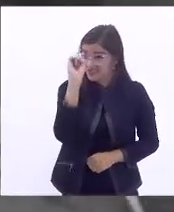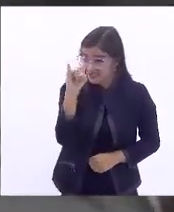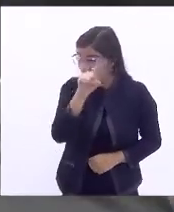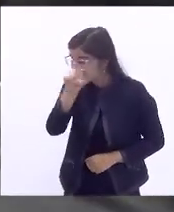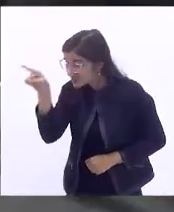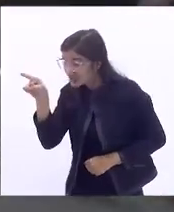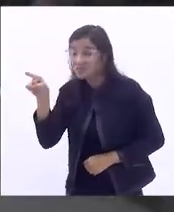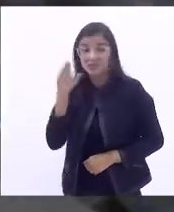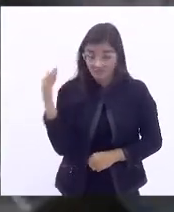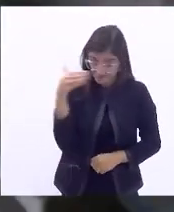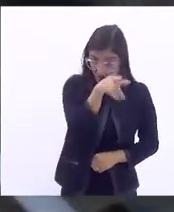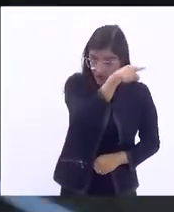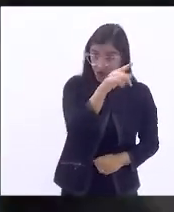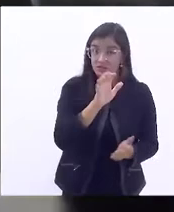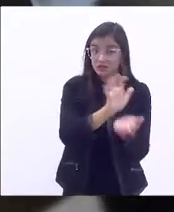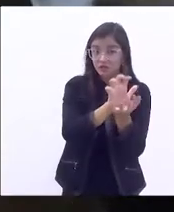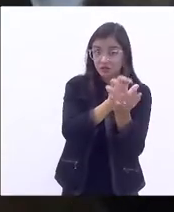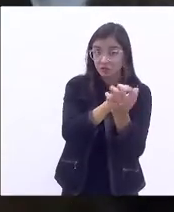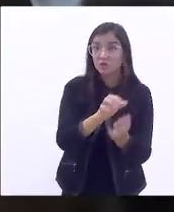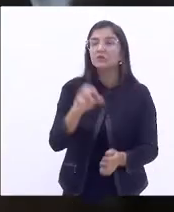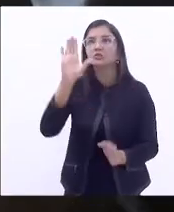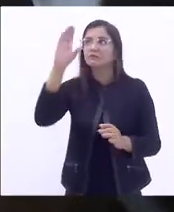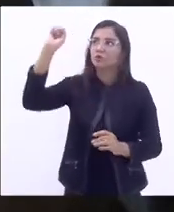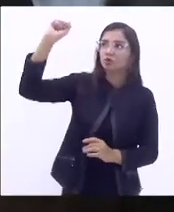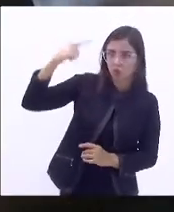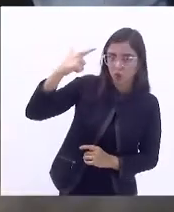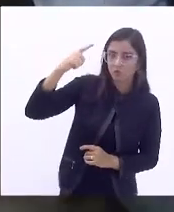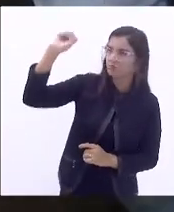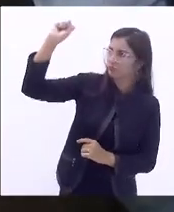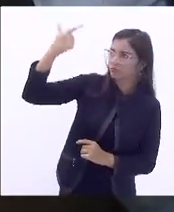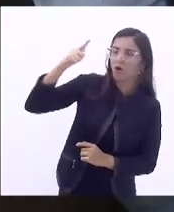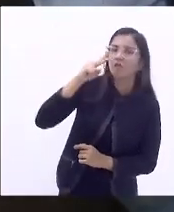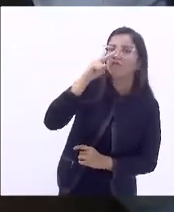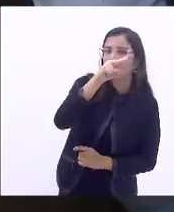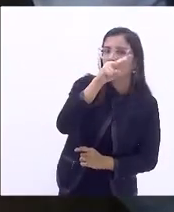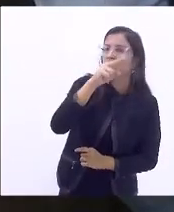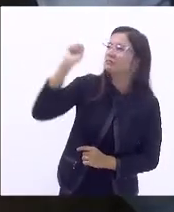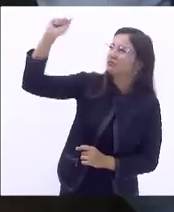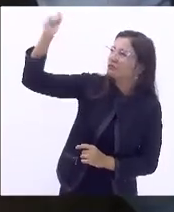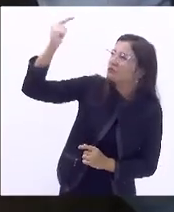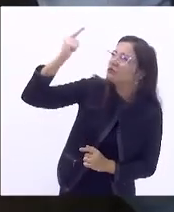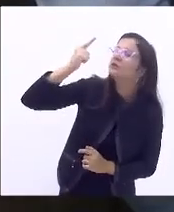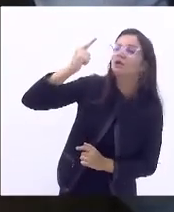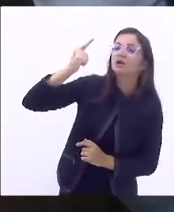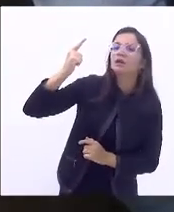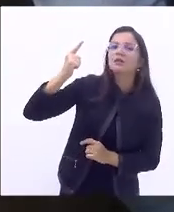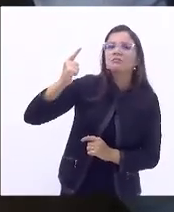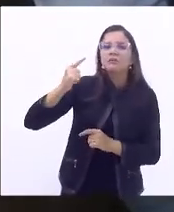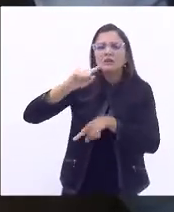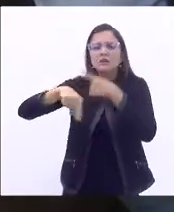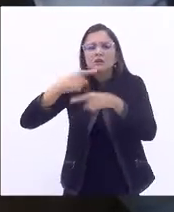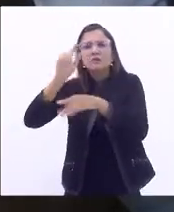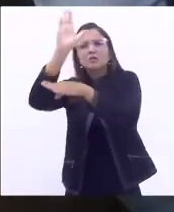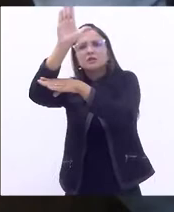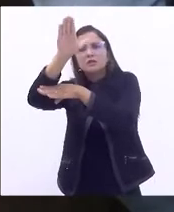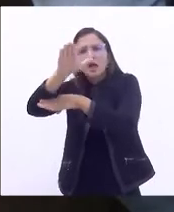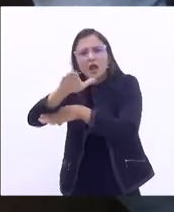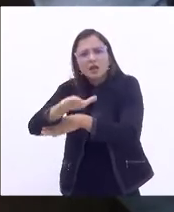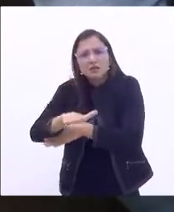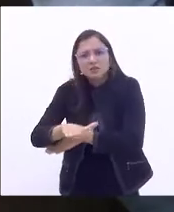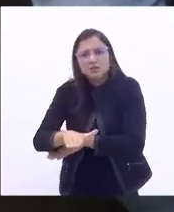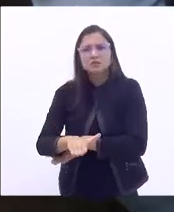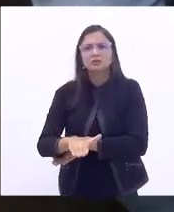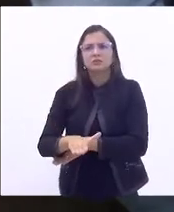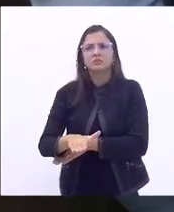Cruz, num dia de sol, sol bem forte, e quando no entardecer vocês chegarem ali e